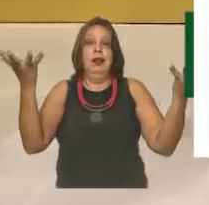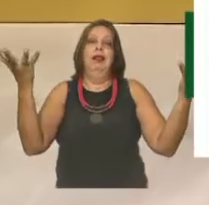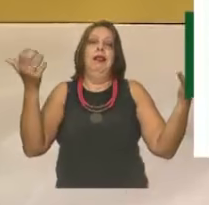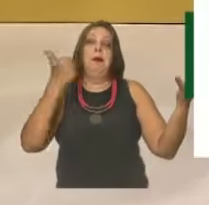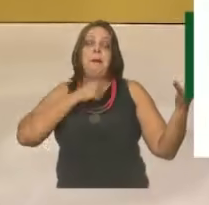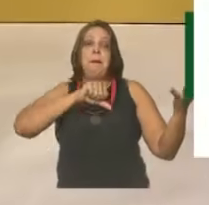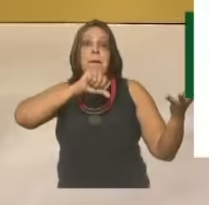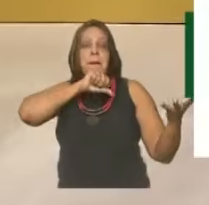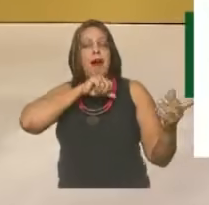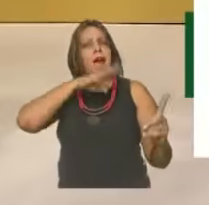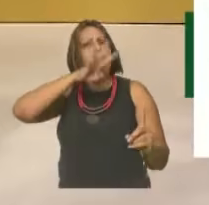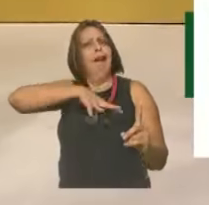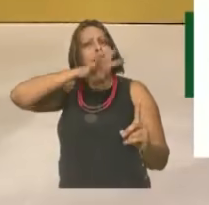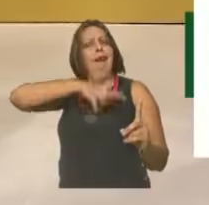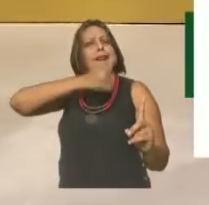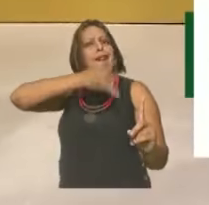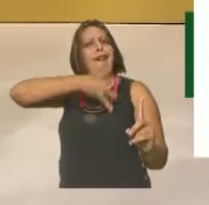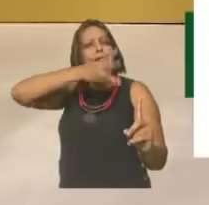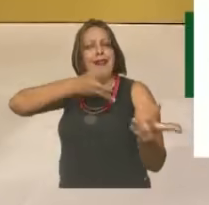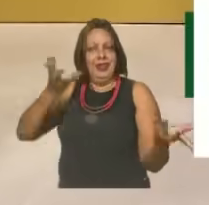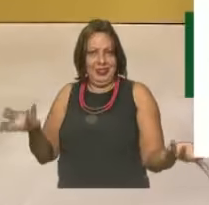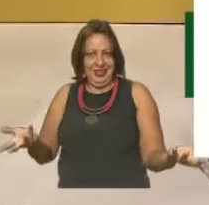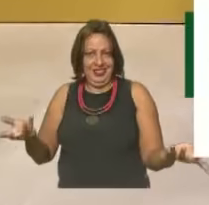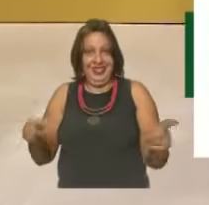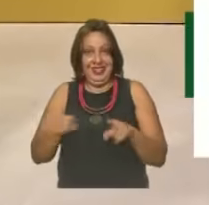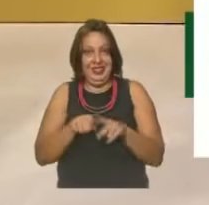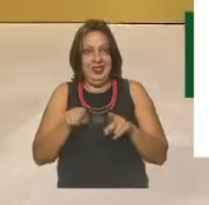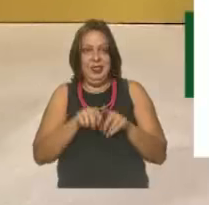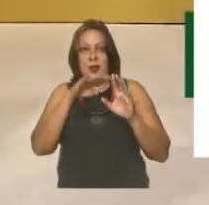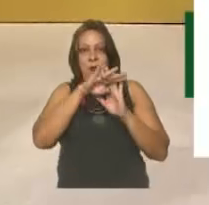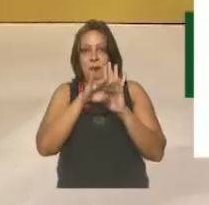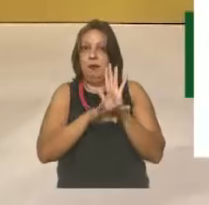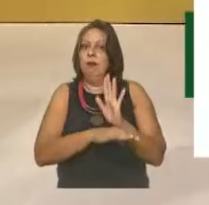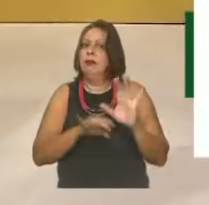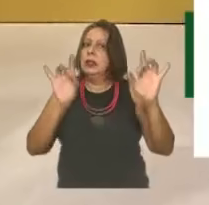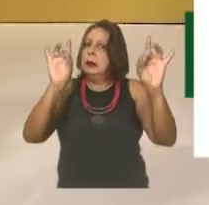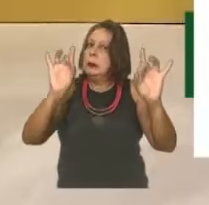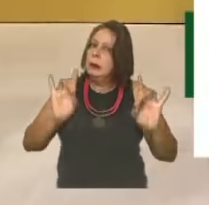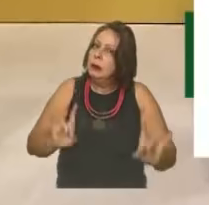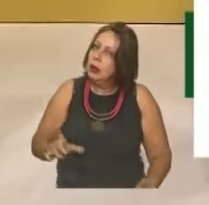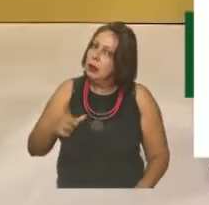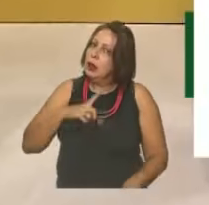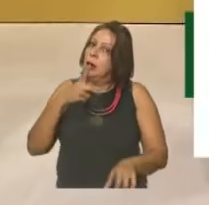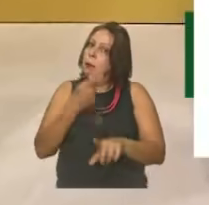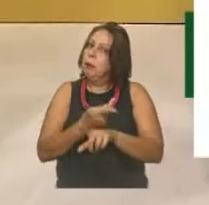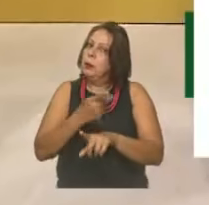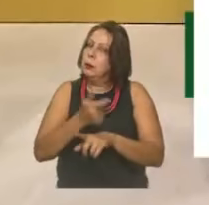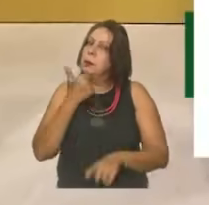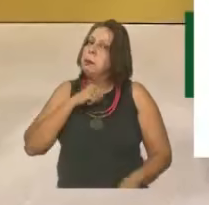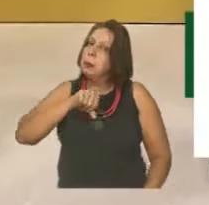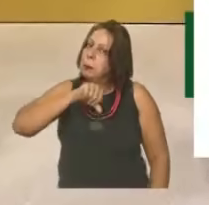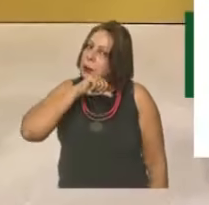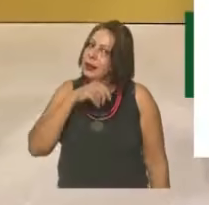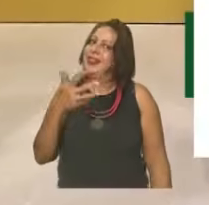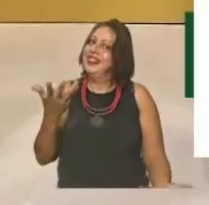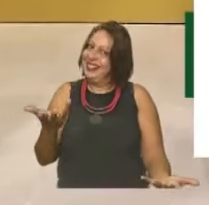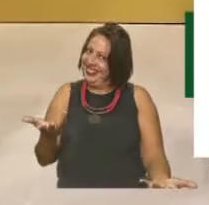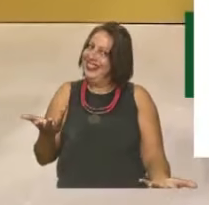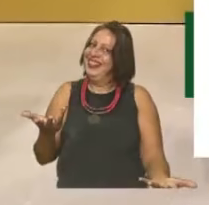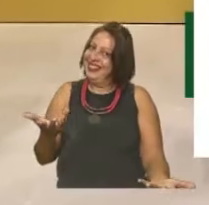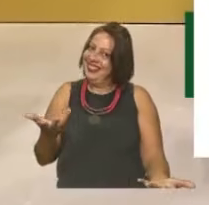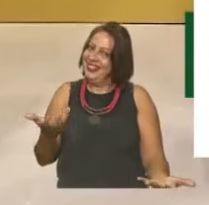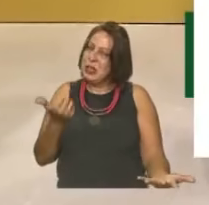ai, né? Ai, Júnior, com certeza. E aí, além do programa especial, tem uma premiação que sua mãe merece. E ó, muitas mamães vão